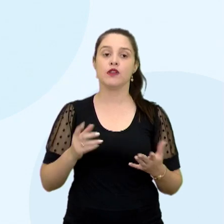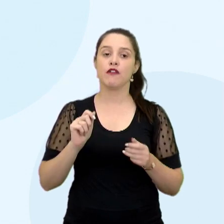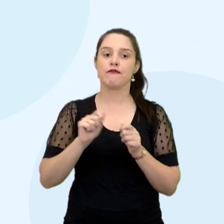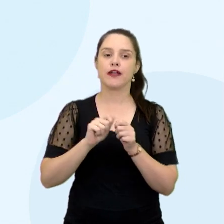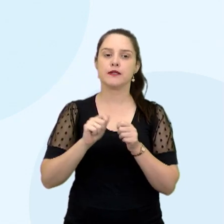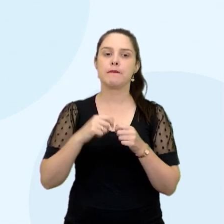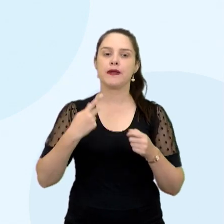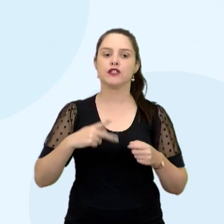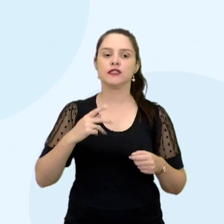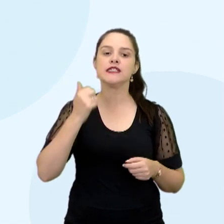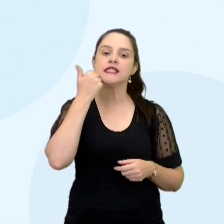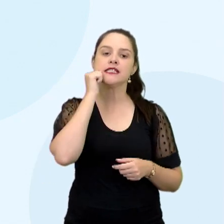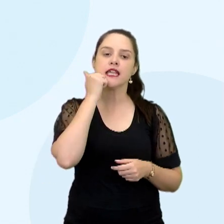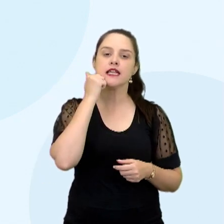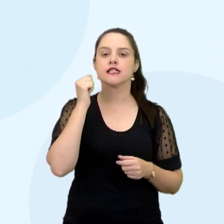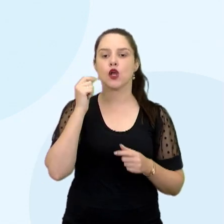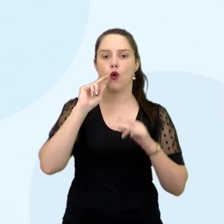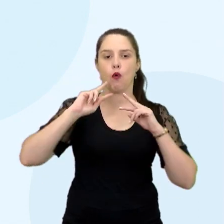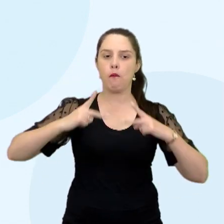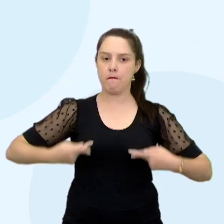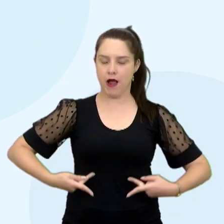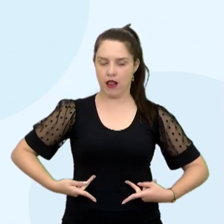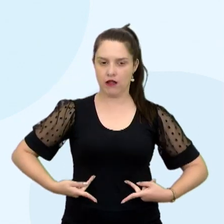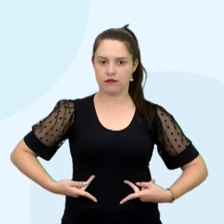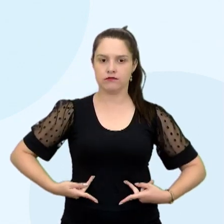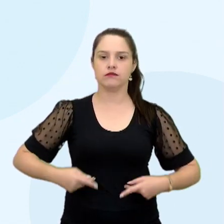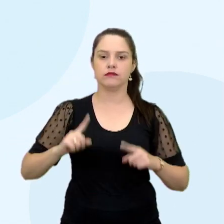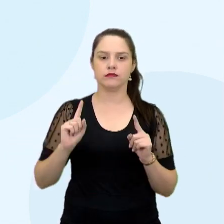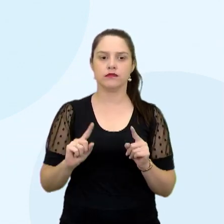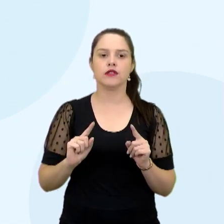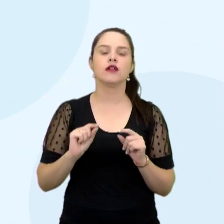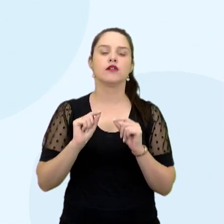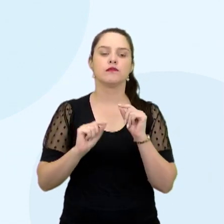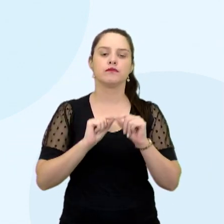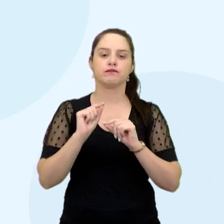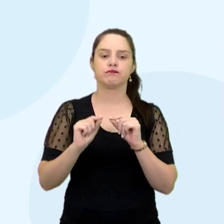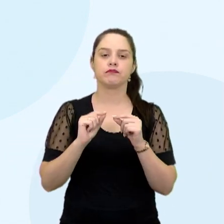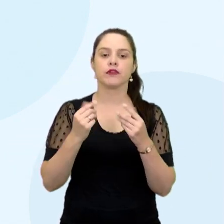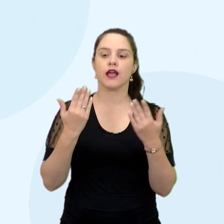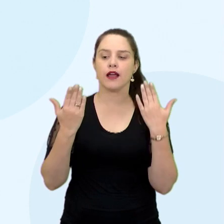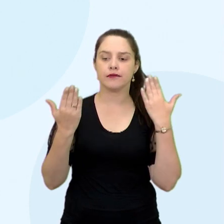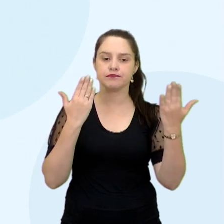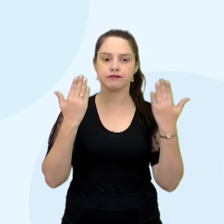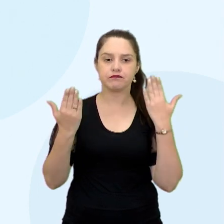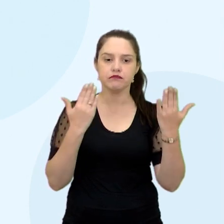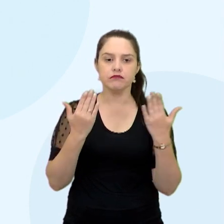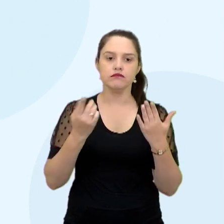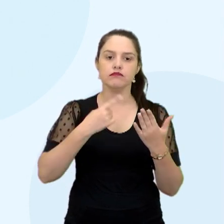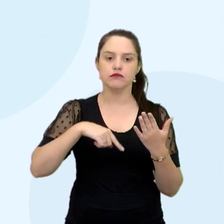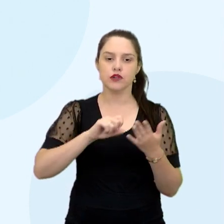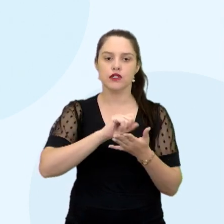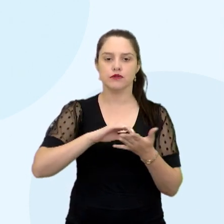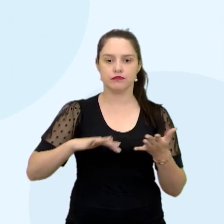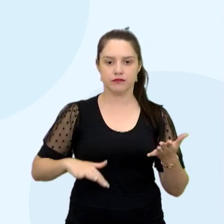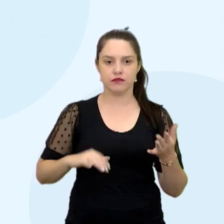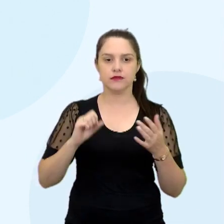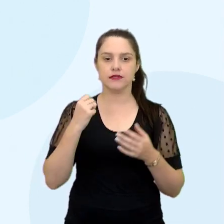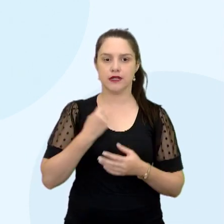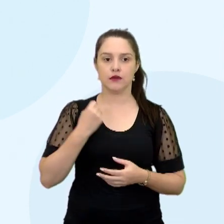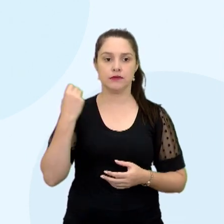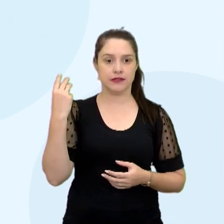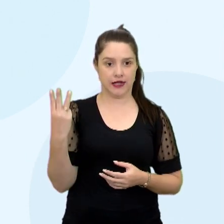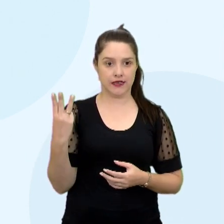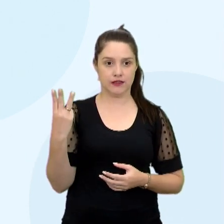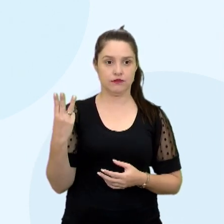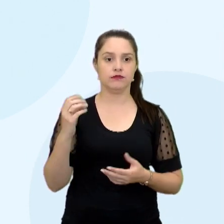parte aí das ciências humanas, das sociais e aplicadas. São as habilidades 103